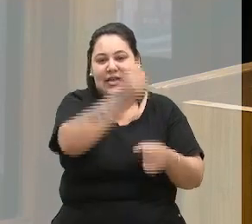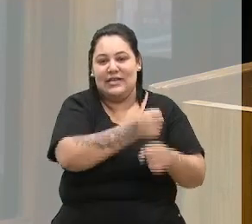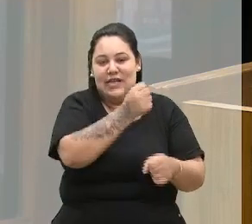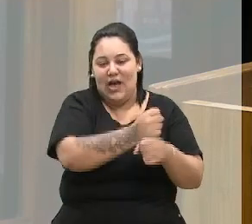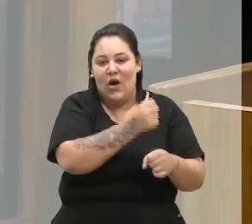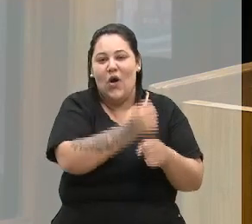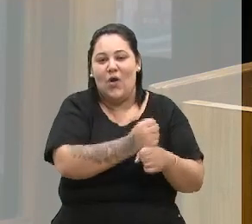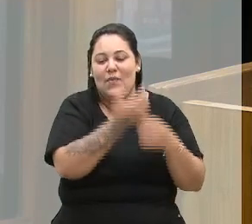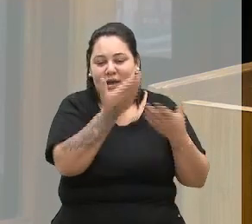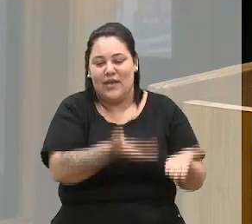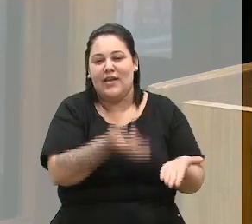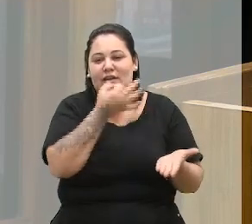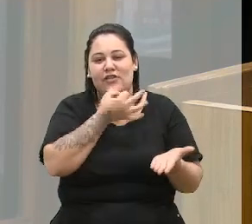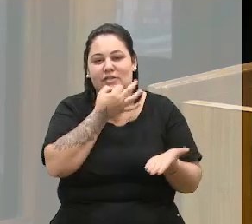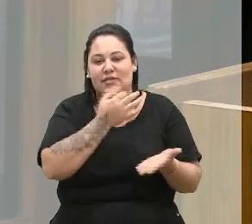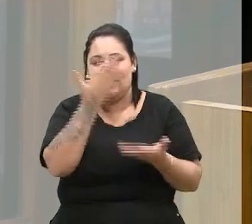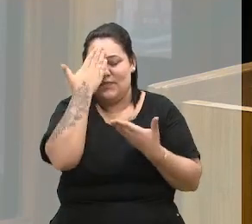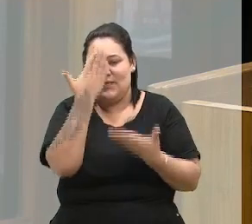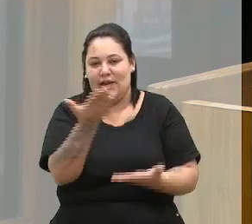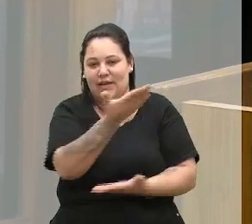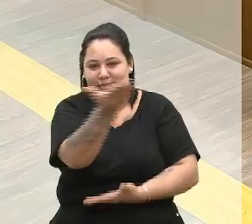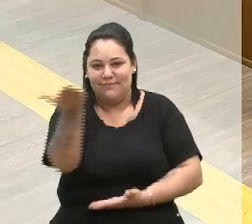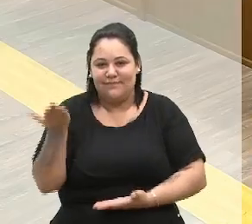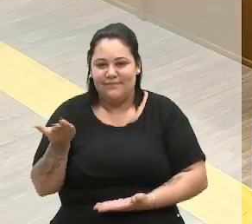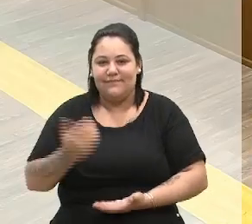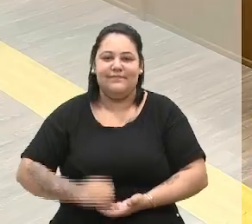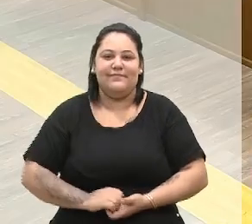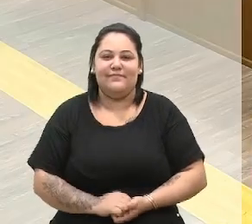BR-116 em Caxias do Sul. Obrigado a todos.